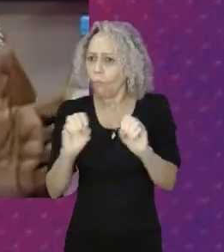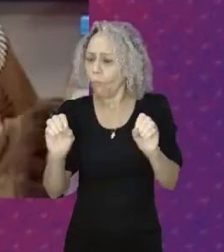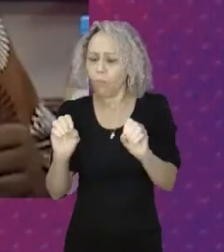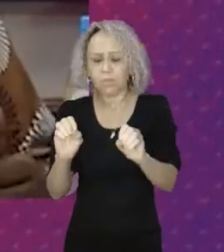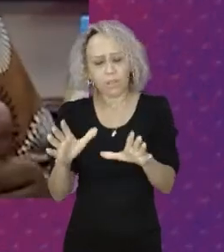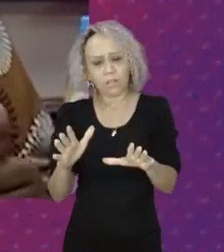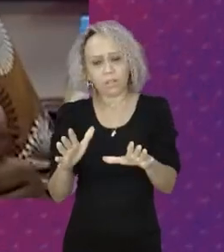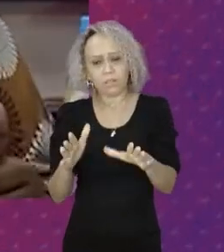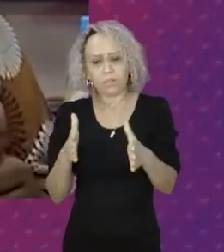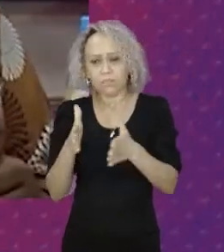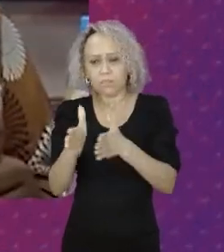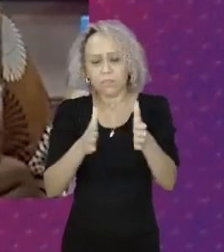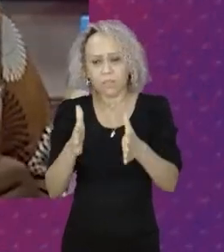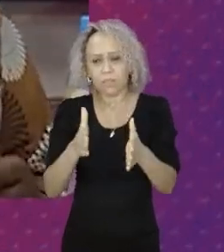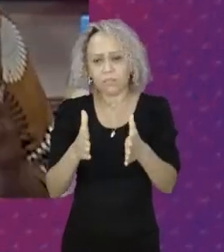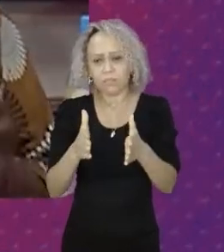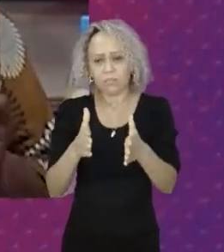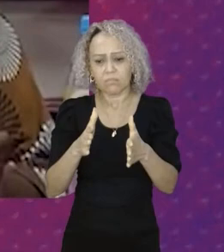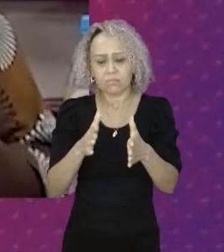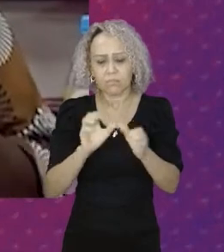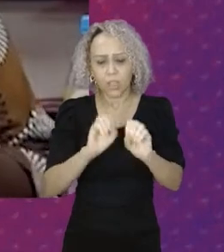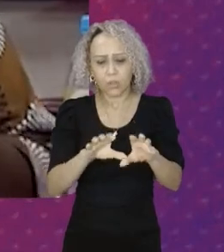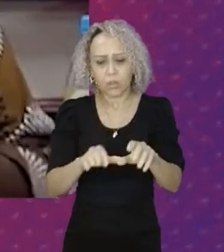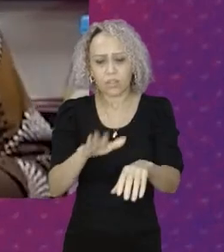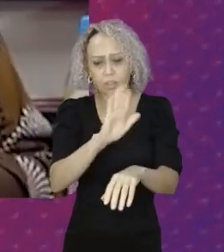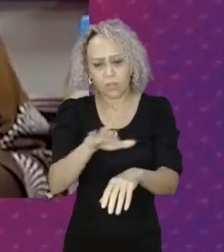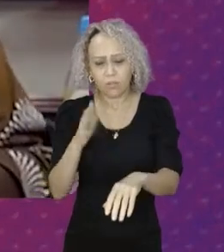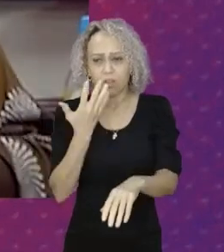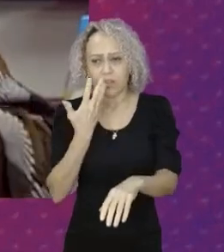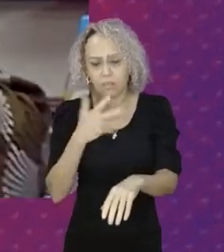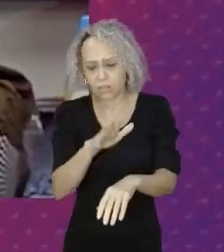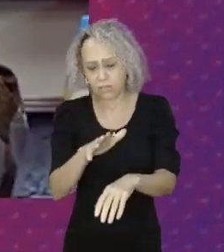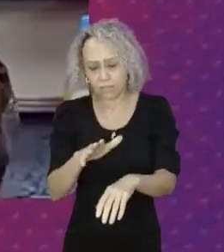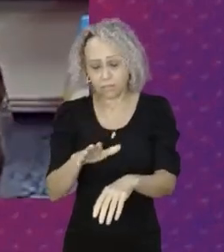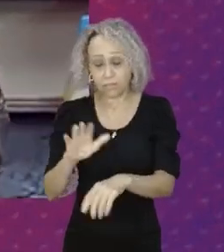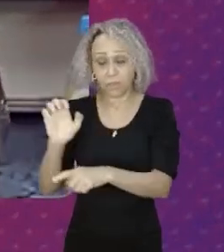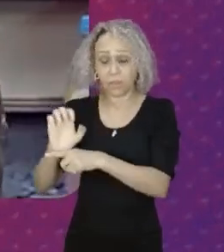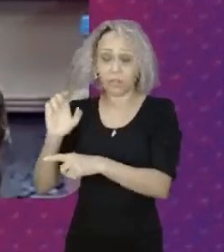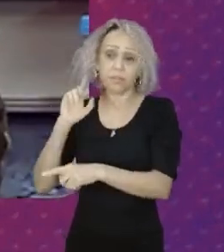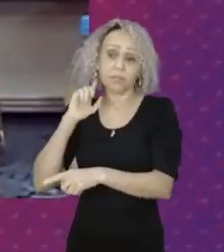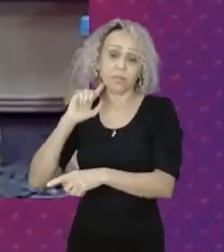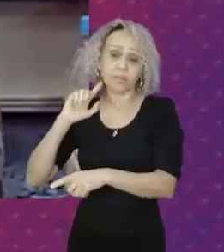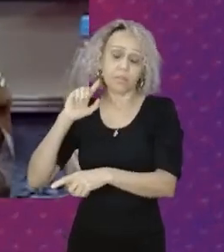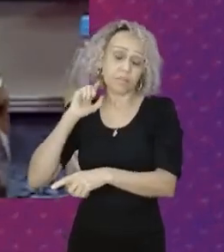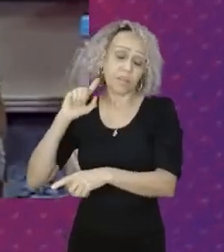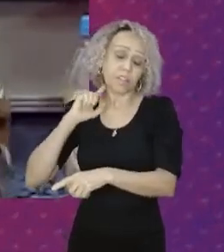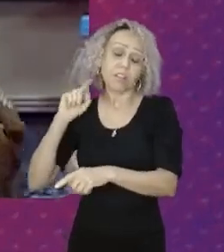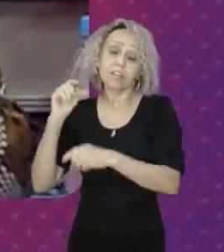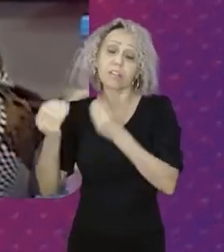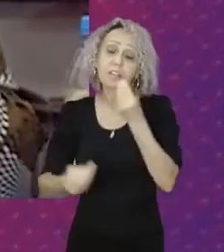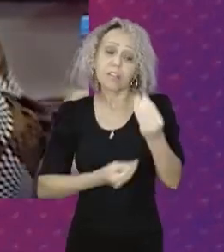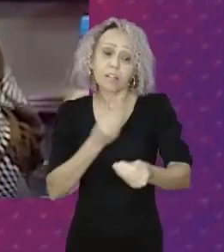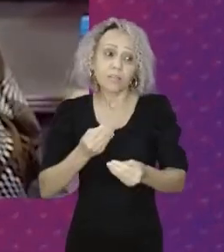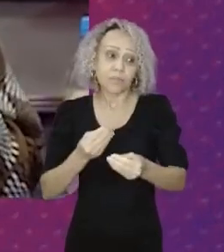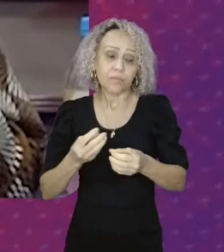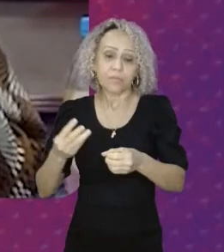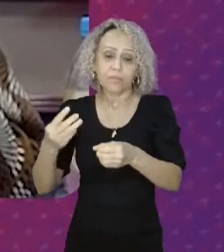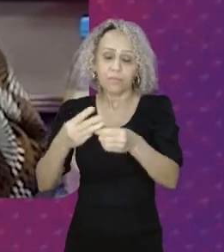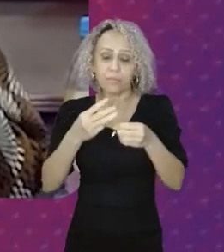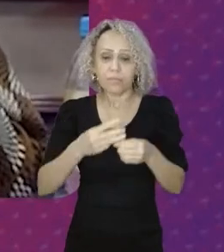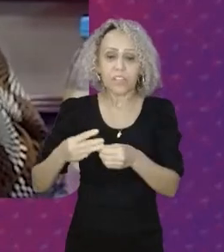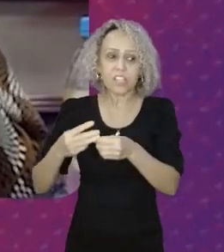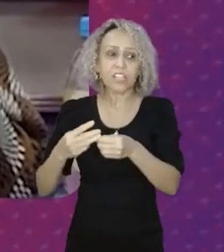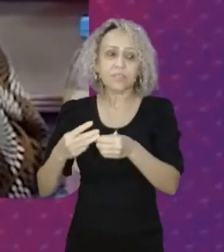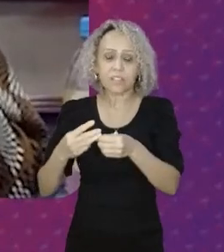tiveram acesso à educação infantil. E olha, Minas Gerais, nós ainda vivemos em Minas Gerais municípios que